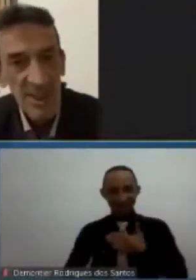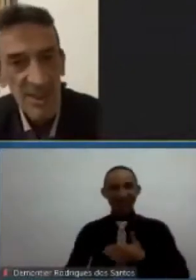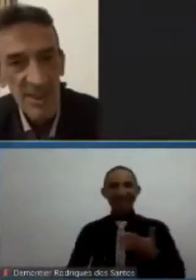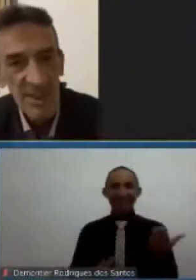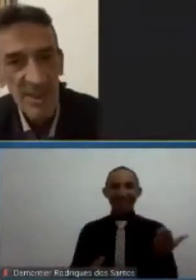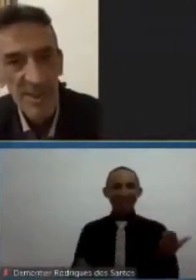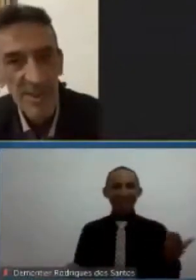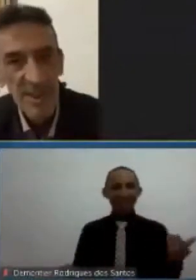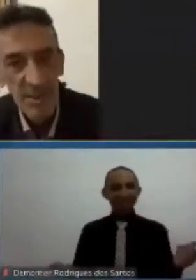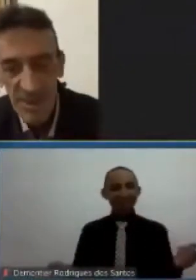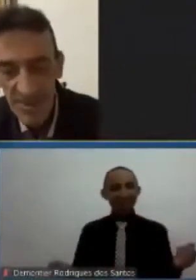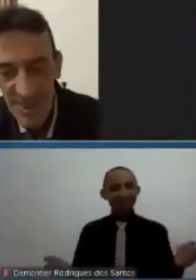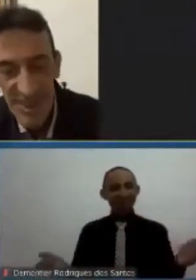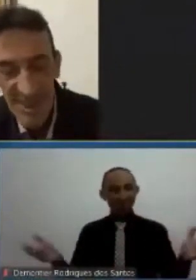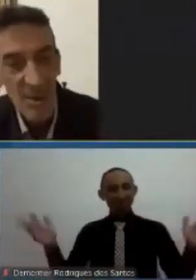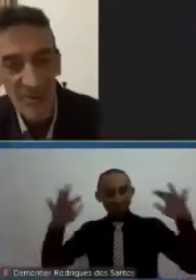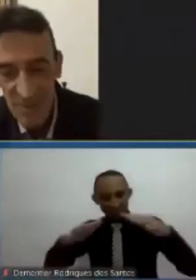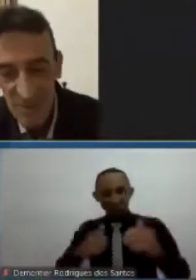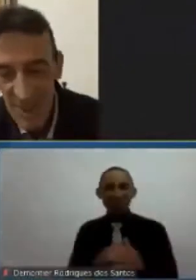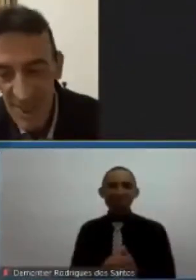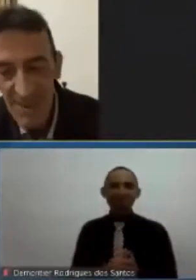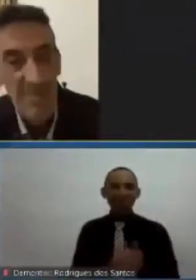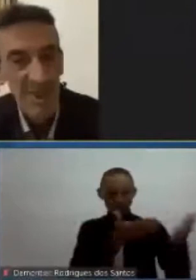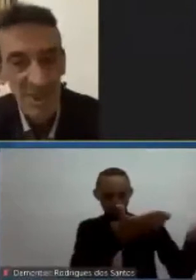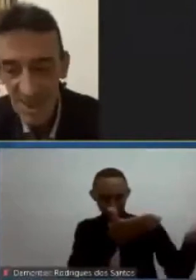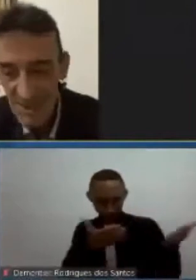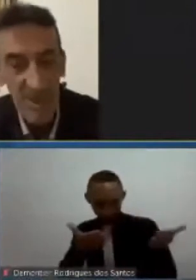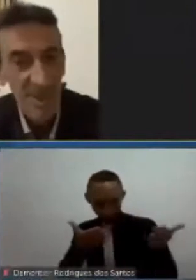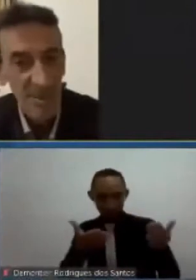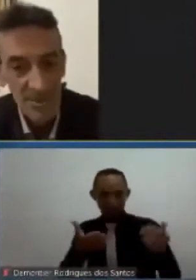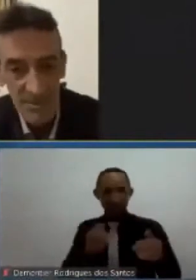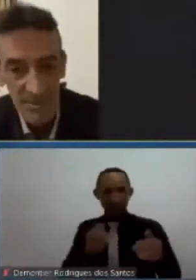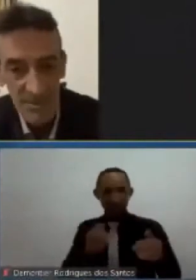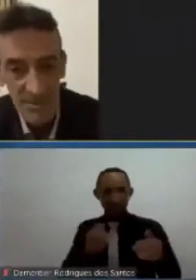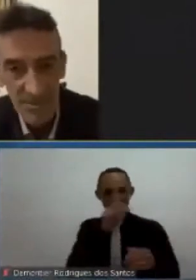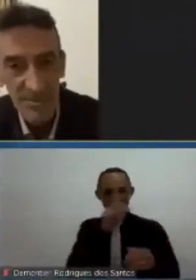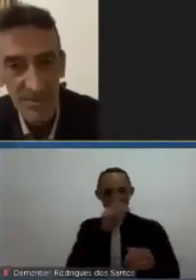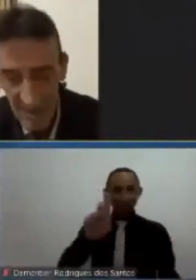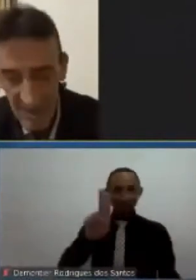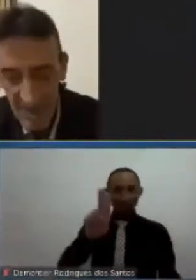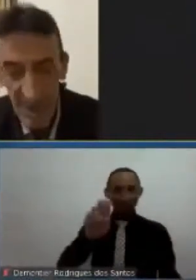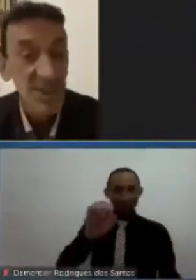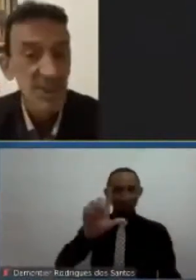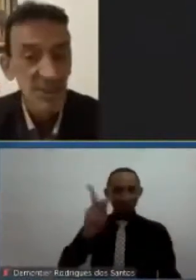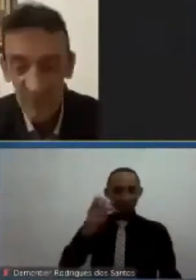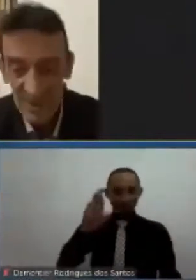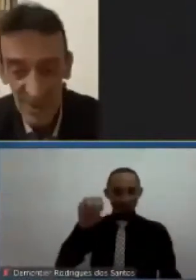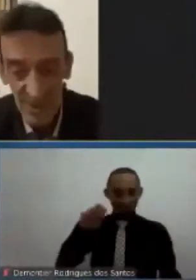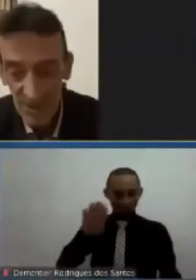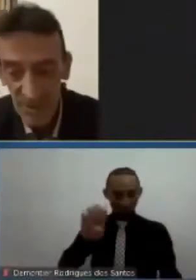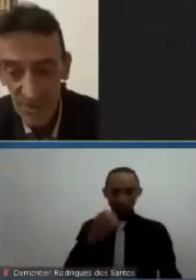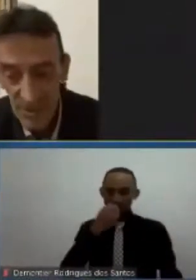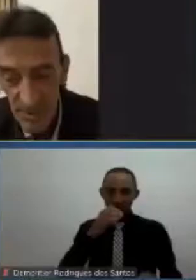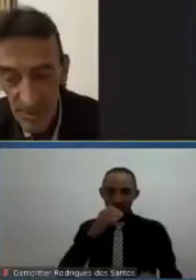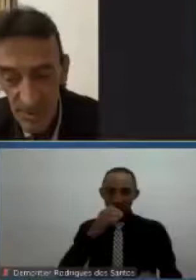né? Eu queria aqui, nesse momento, apresentar o professor Guilherme Machado Rabelo, né? Gerente de